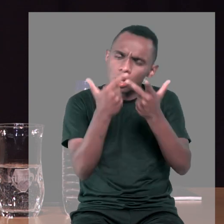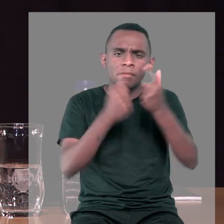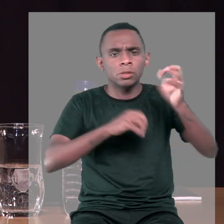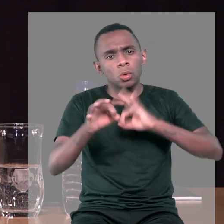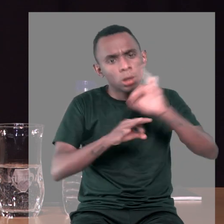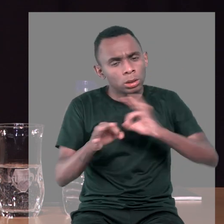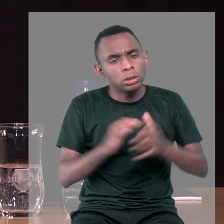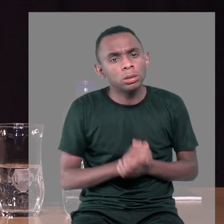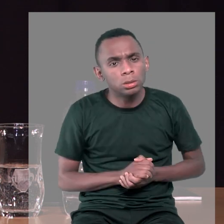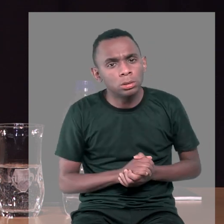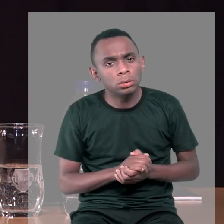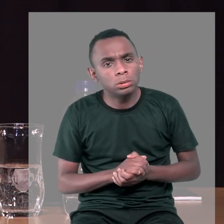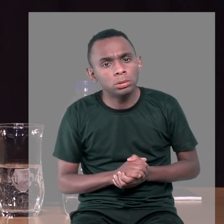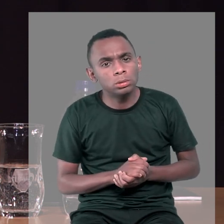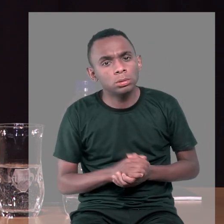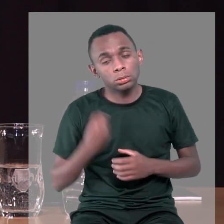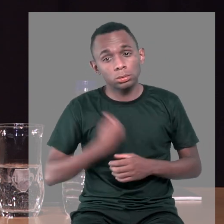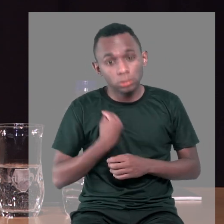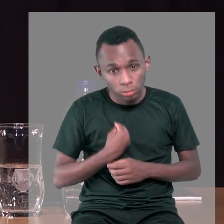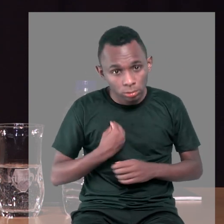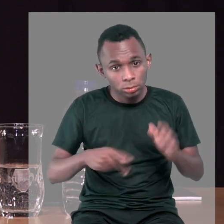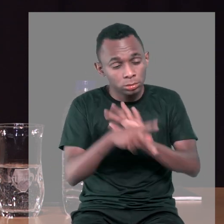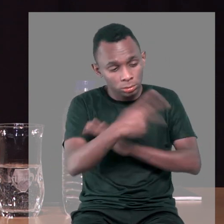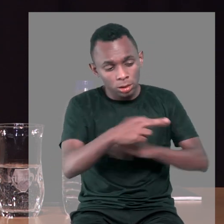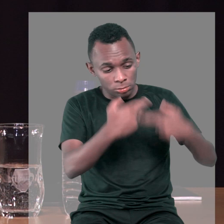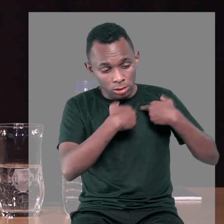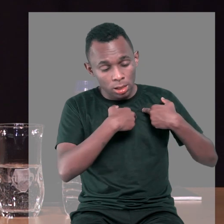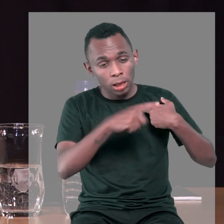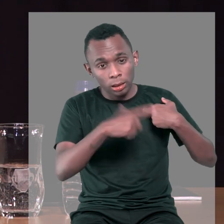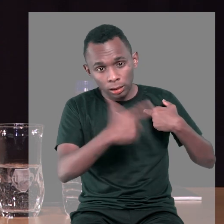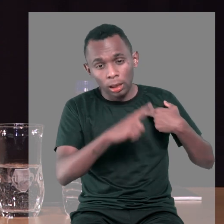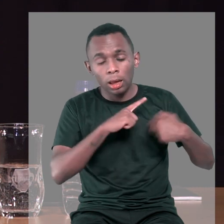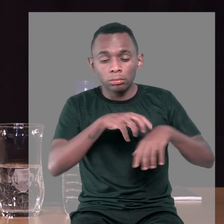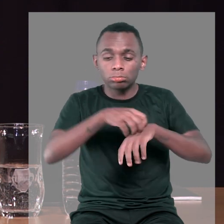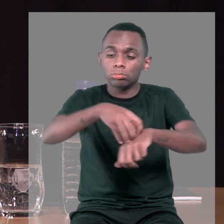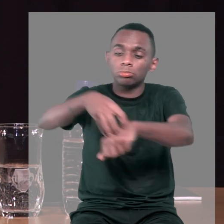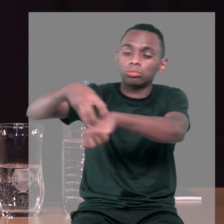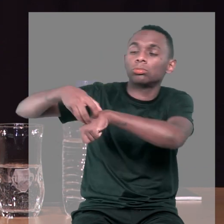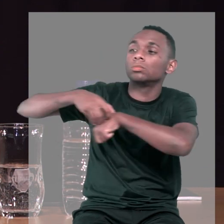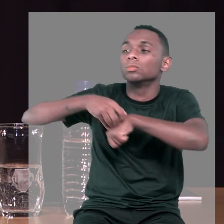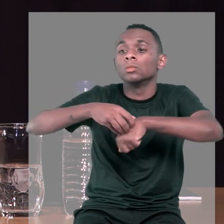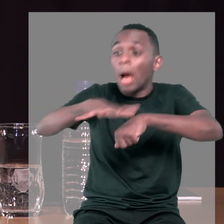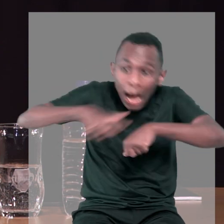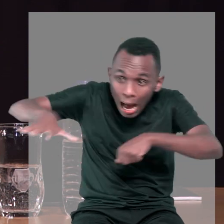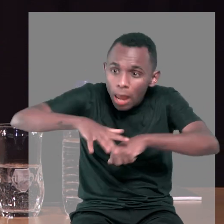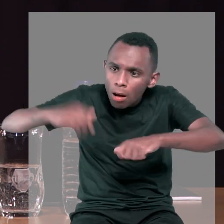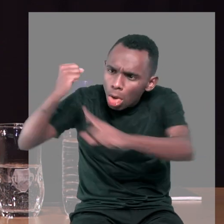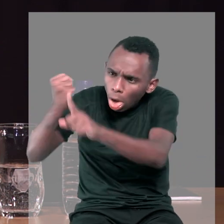a executava excelentemente. Quer dizer, sua capacidade organizativa estava fora de questão.